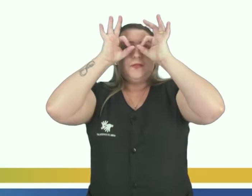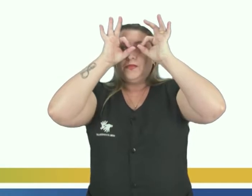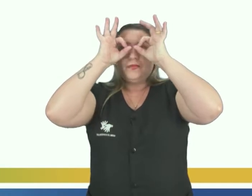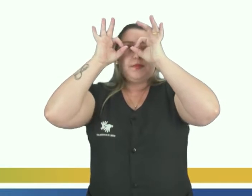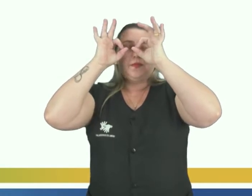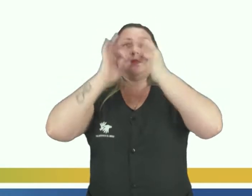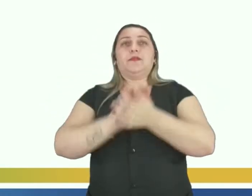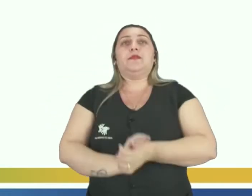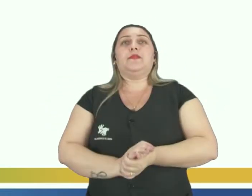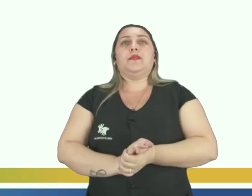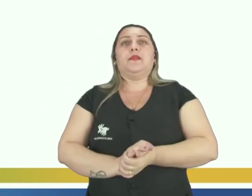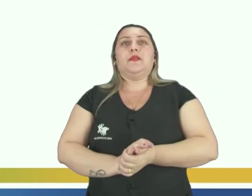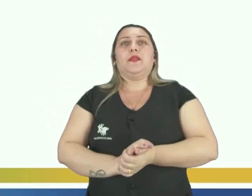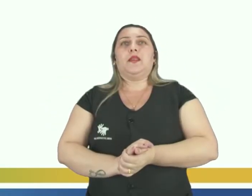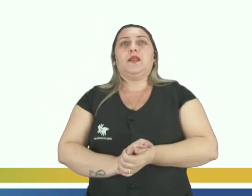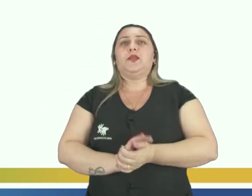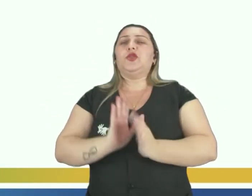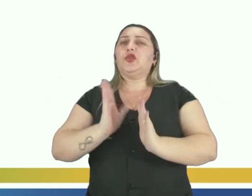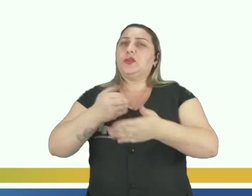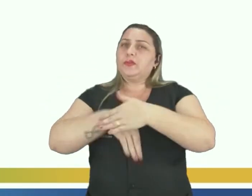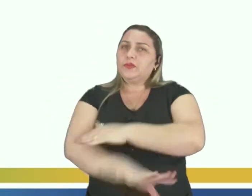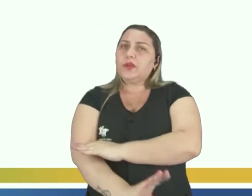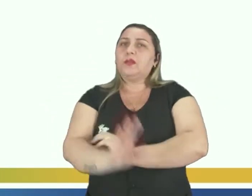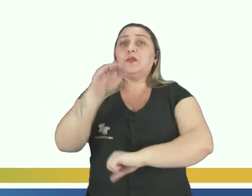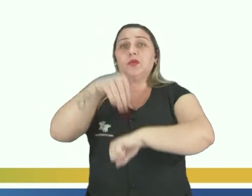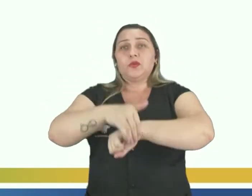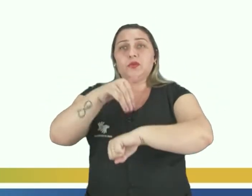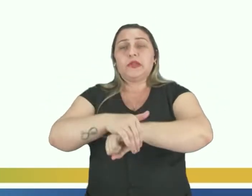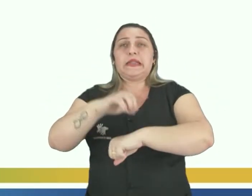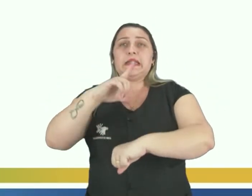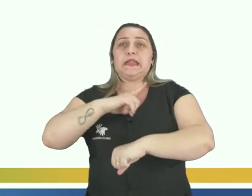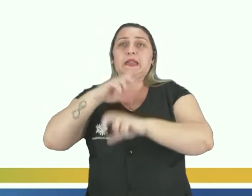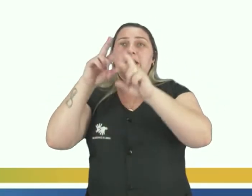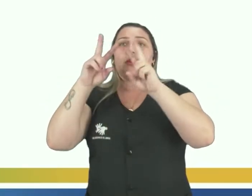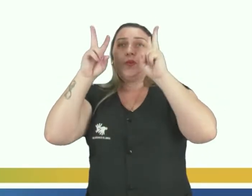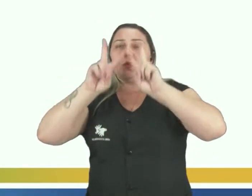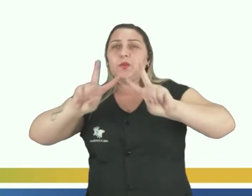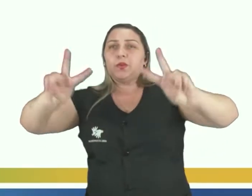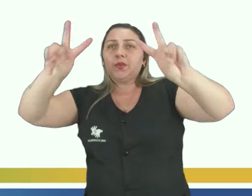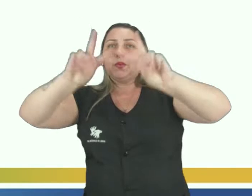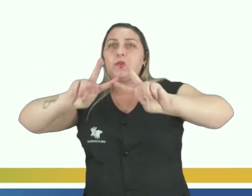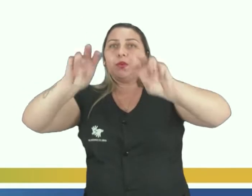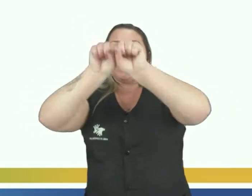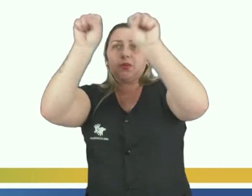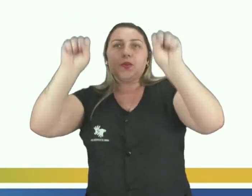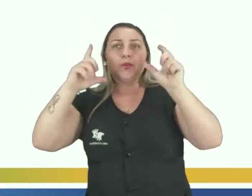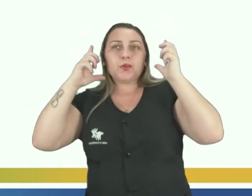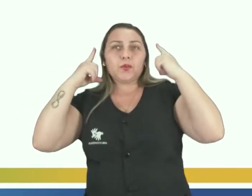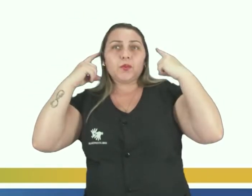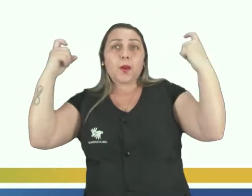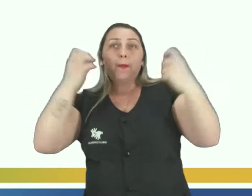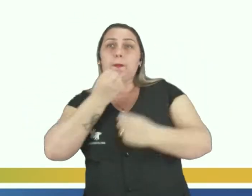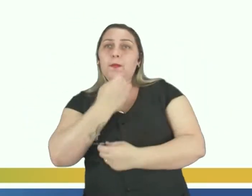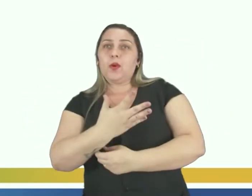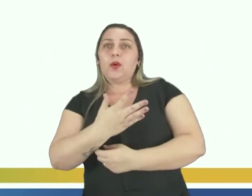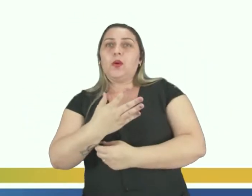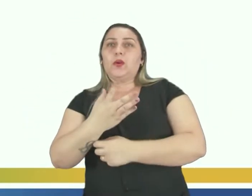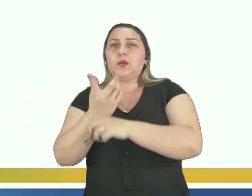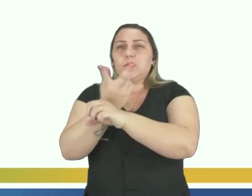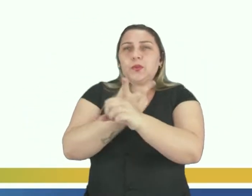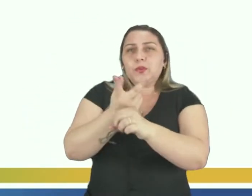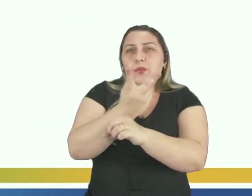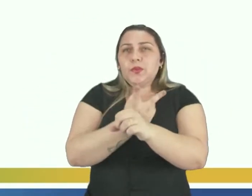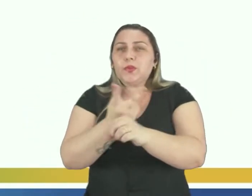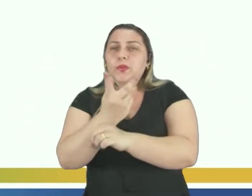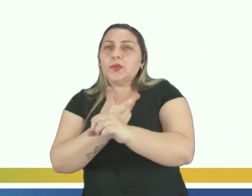hoje. Geralmente, de hábitos noturnos, ela tem uma visão e um sistema auditivo muito bons, podendo caçar com